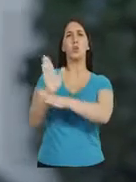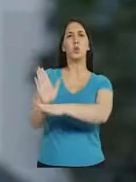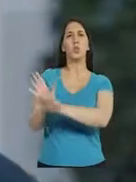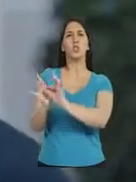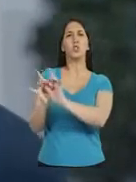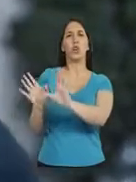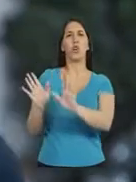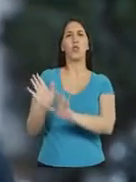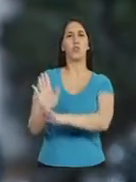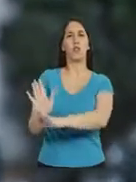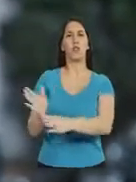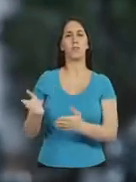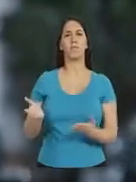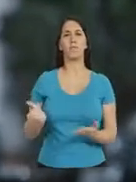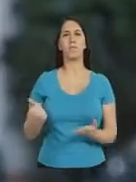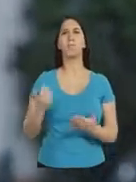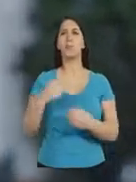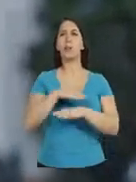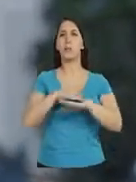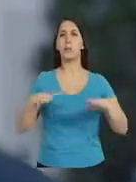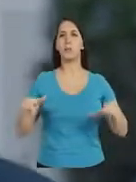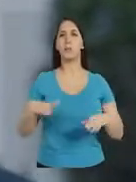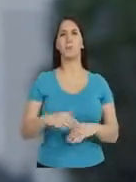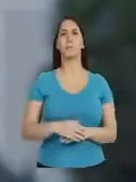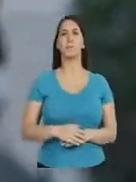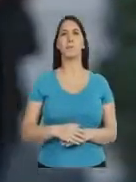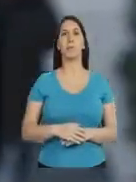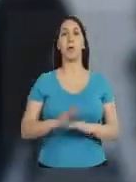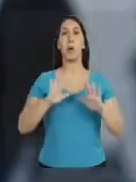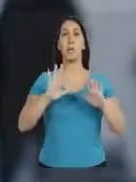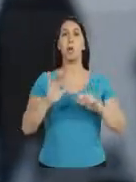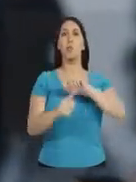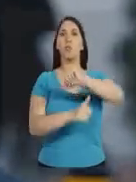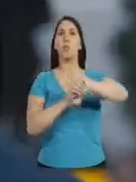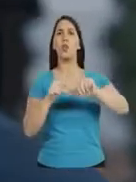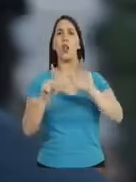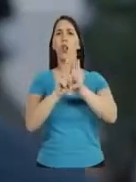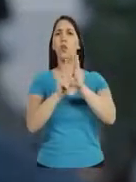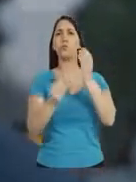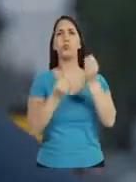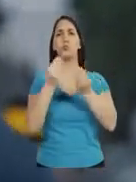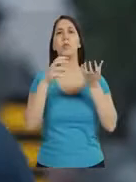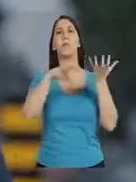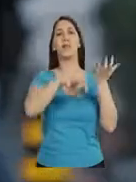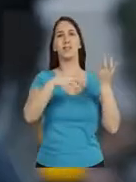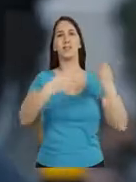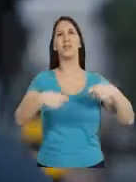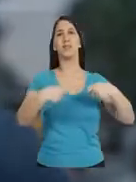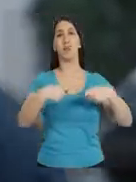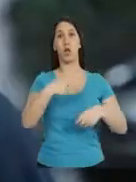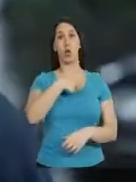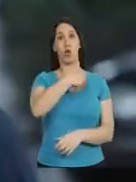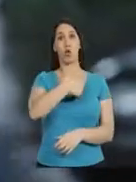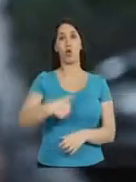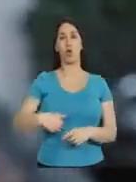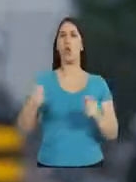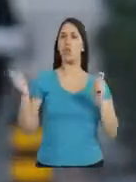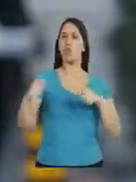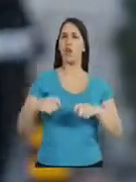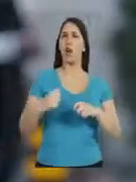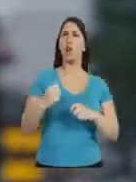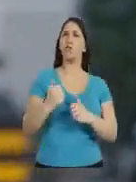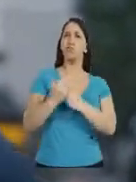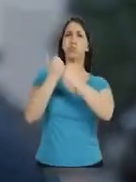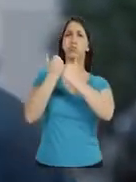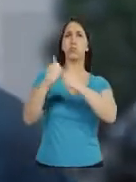Mas só se muda a lei em Brasília. Como governador, terei a força necessária com o apoio da nossa grande bancada para endurecer as leis contra o crime